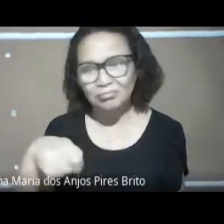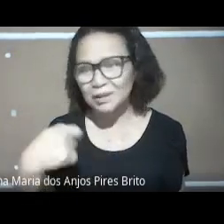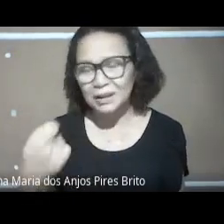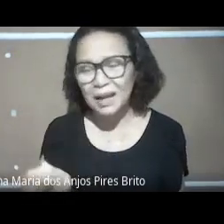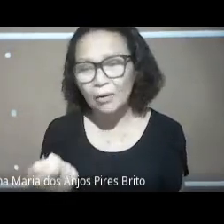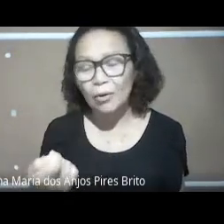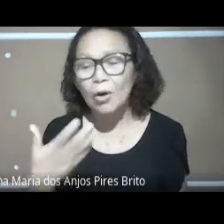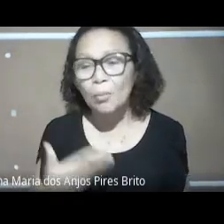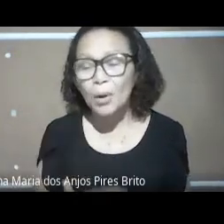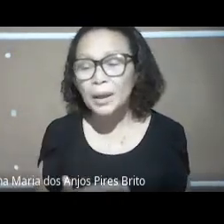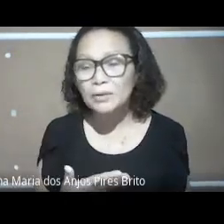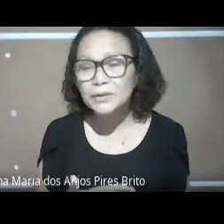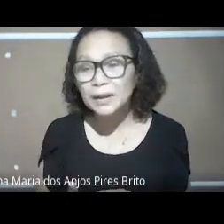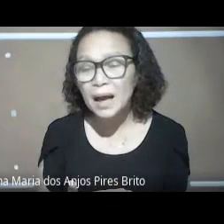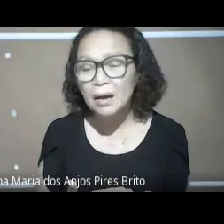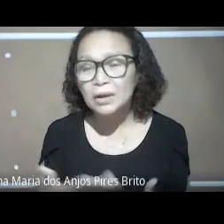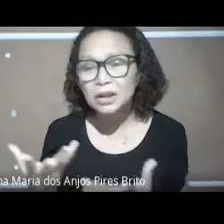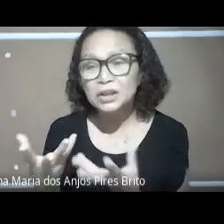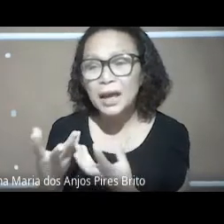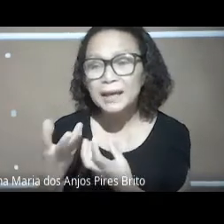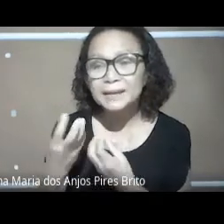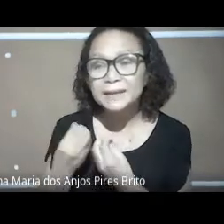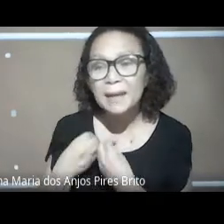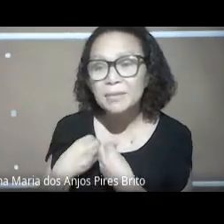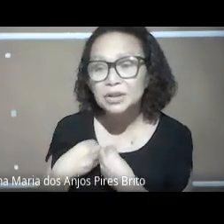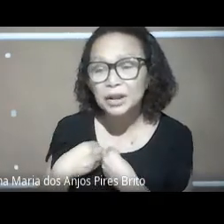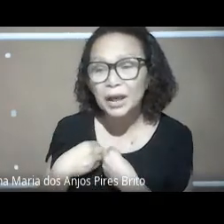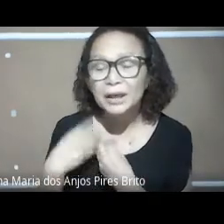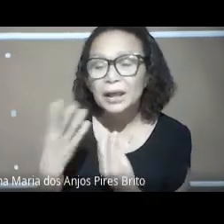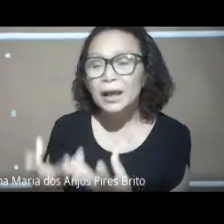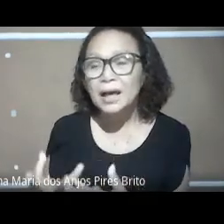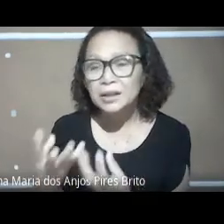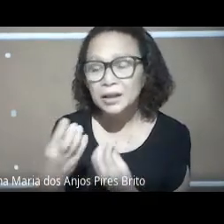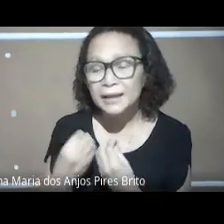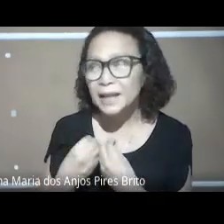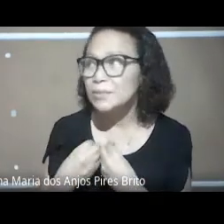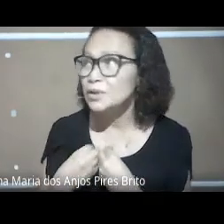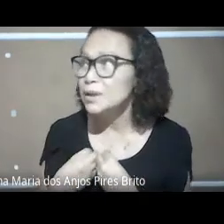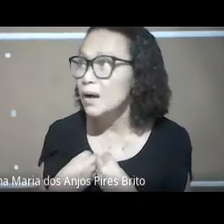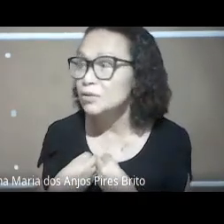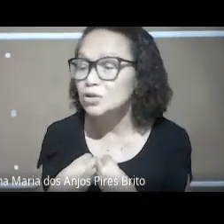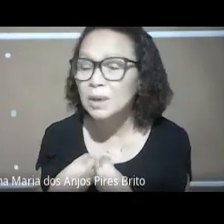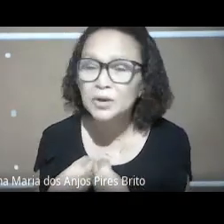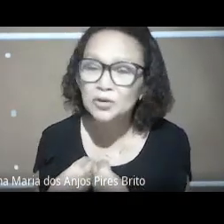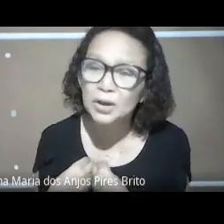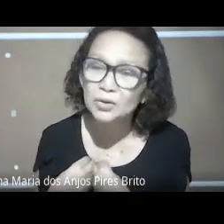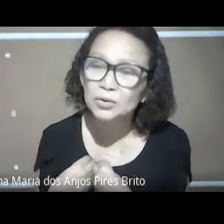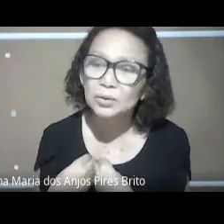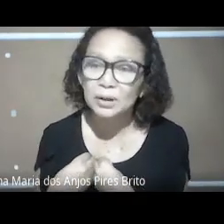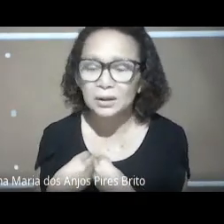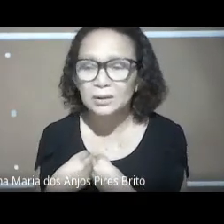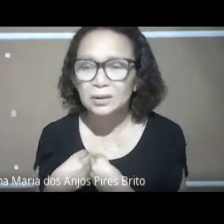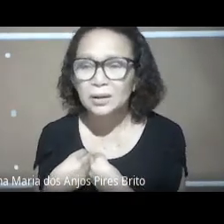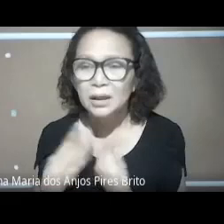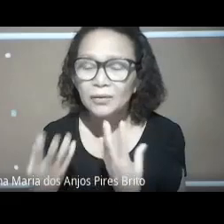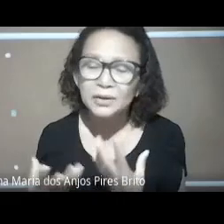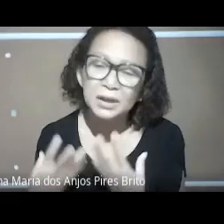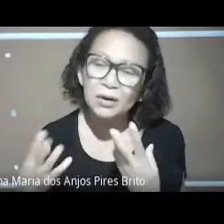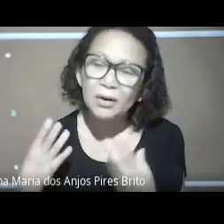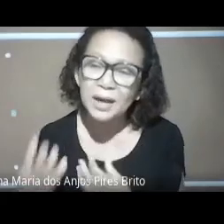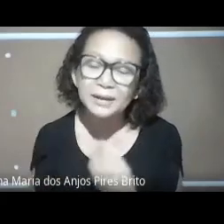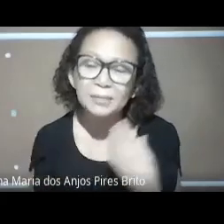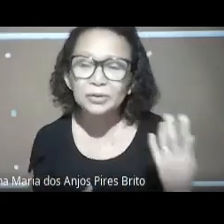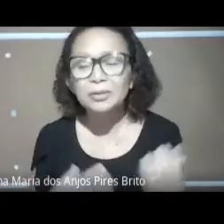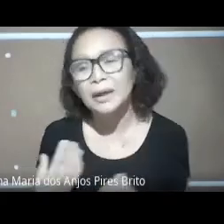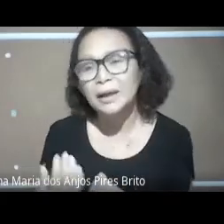tenho sinal. Porque o sinal a gente recebe de quem? A gente recebe o sinal de uma pessoa surda, que você